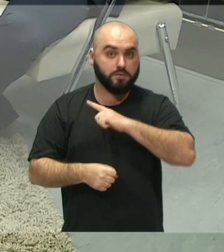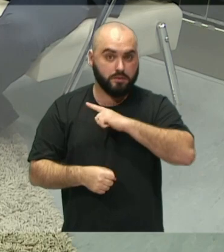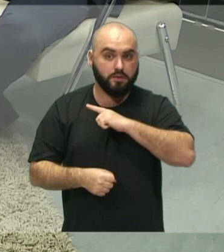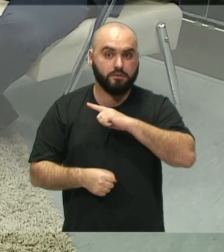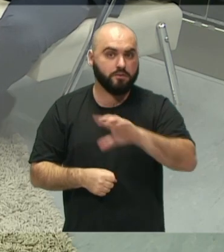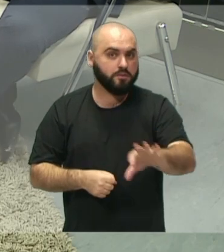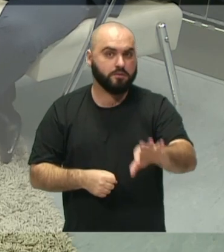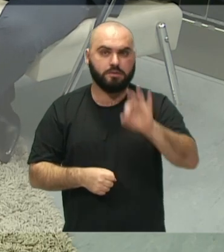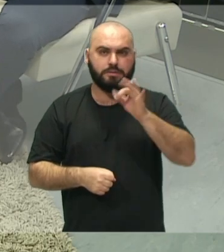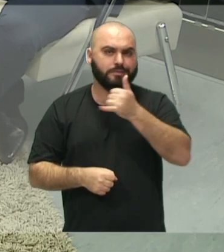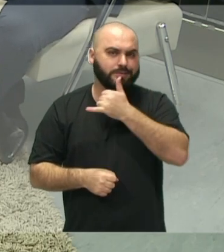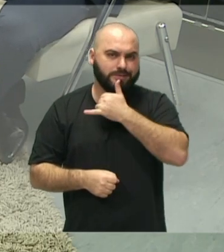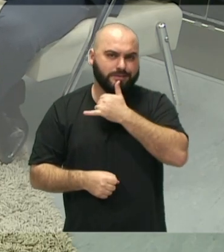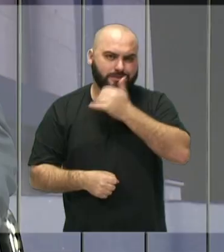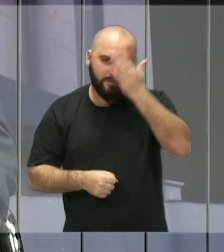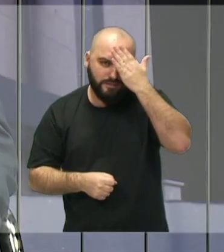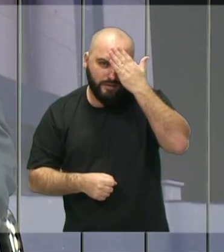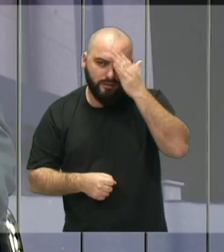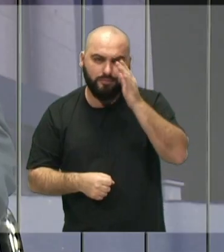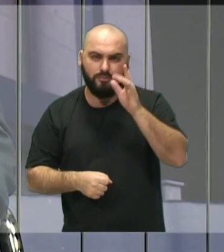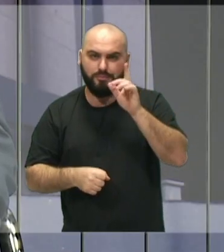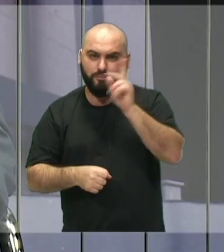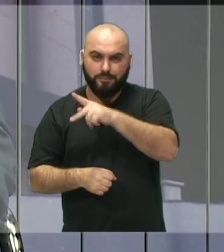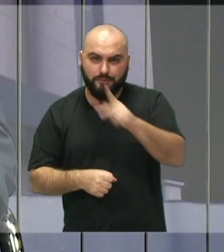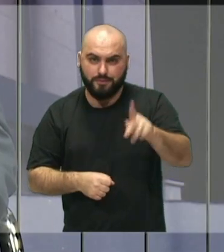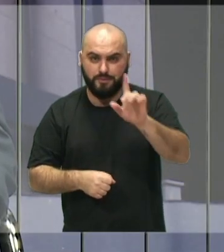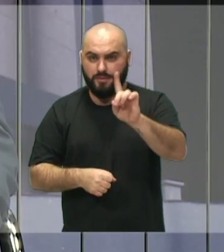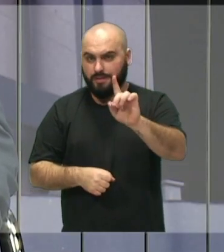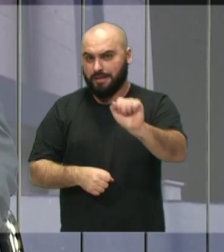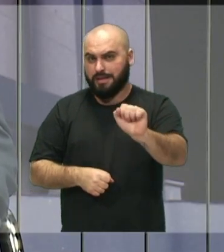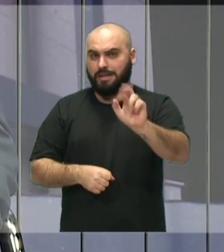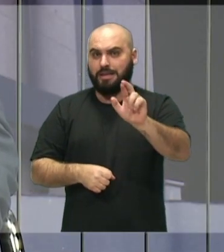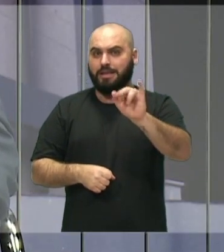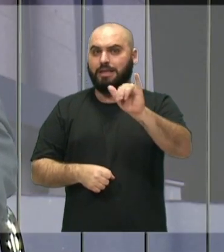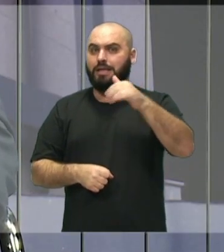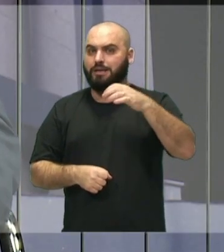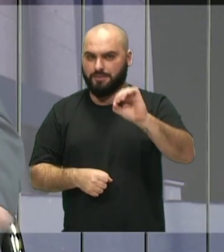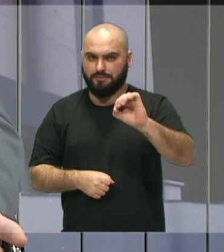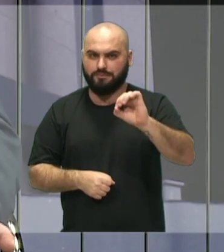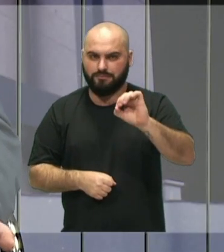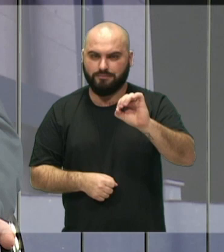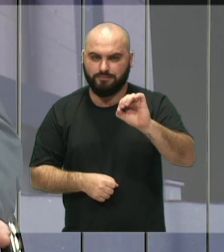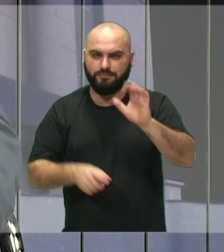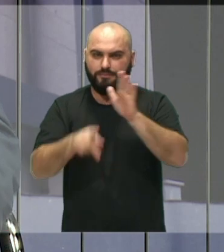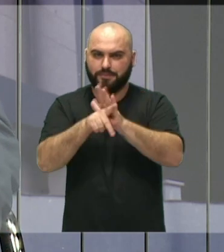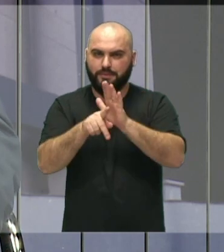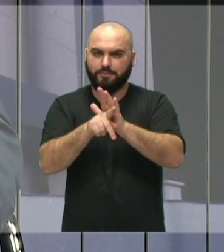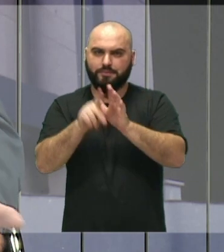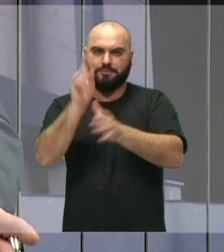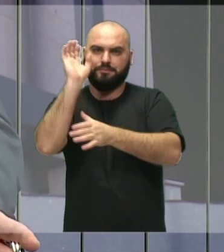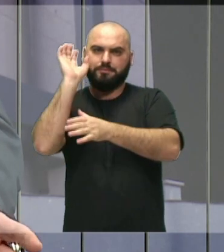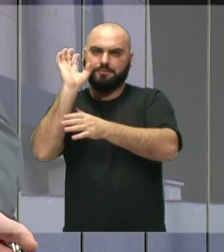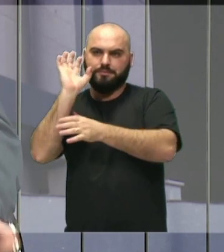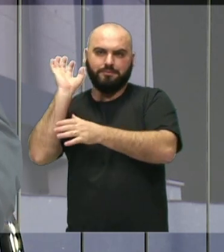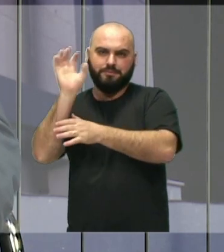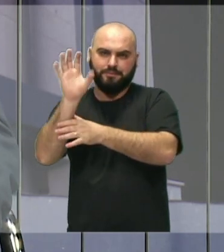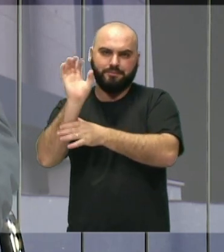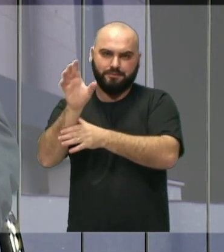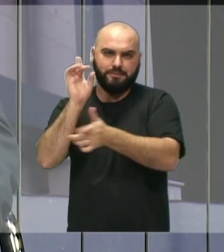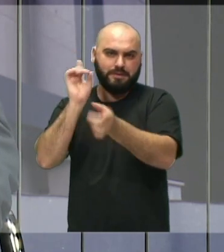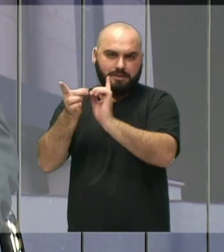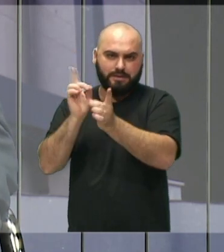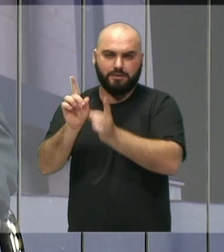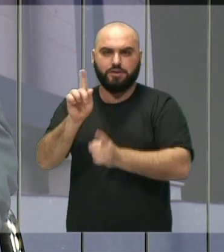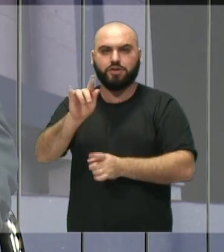episódio muito triste. O professor Dário dos Passos, hoje já falecido, professor de handebol da cidade, técnico da Georama, ele sofreu